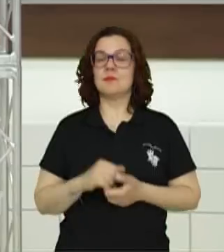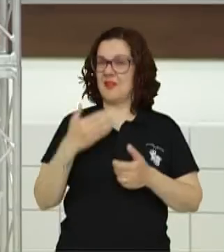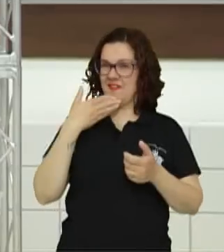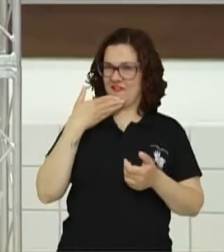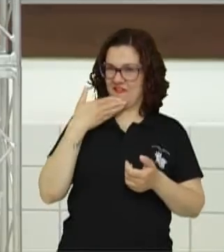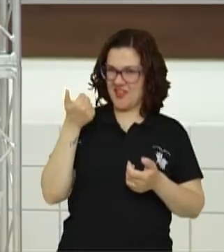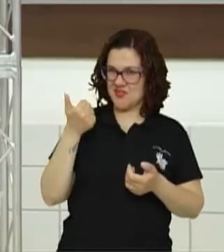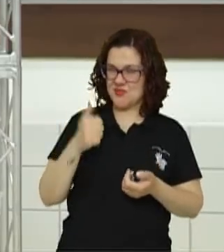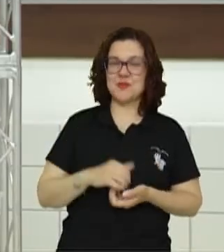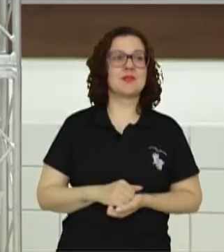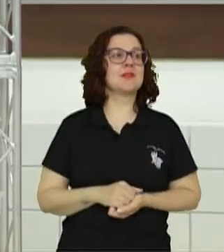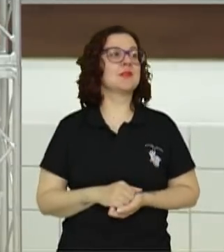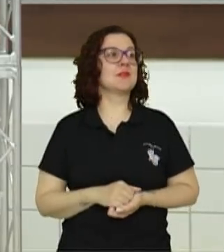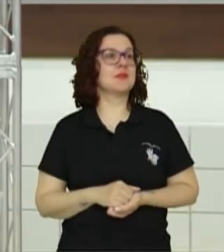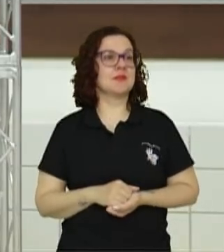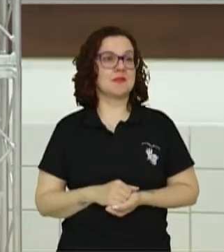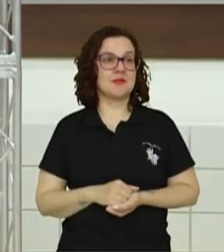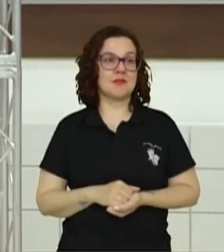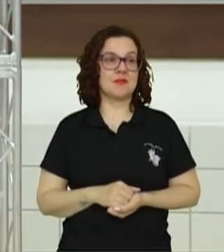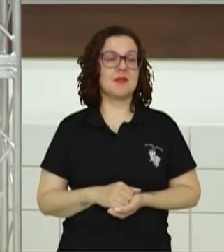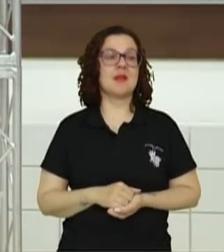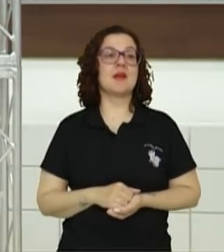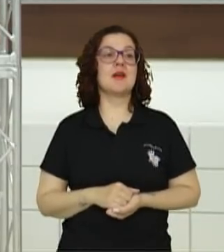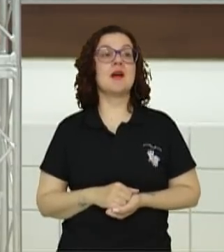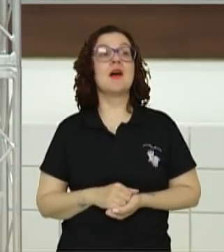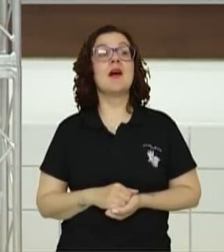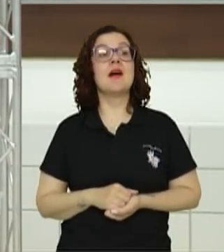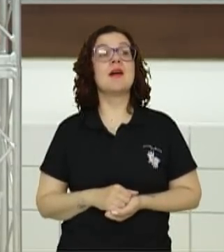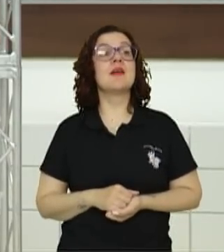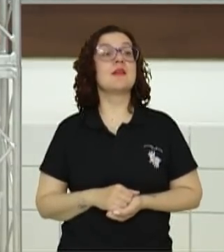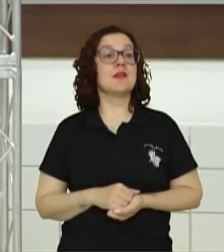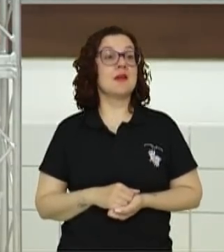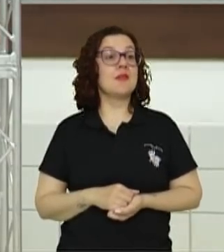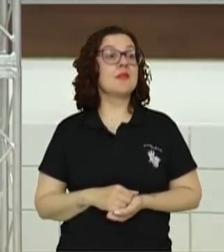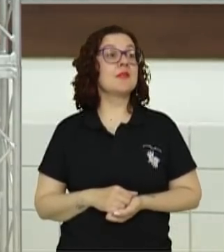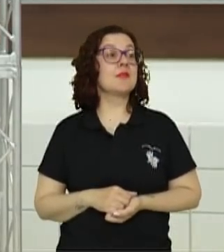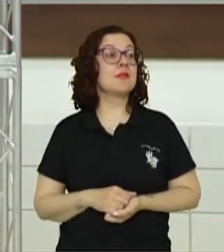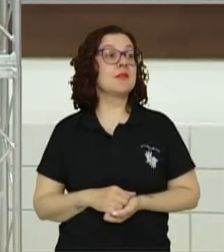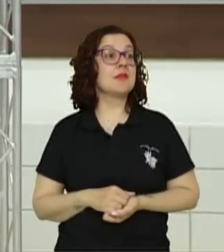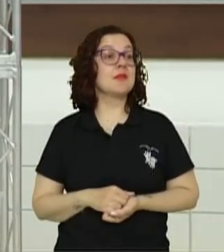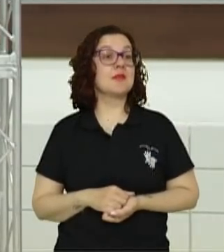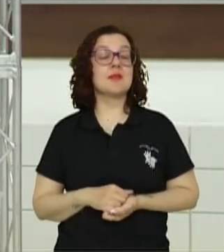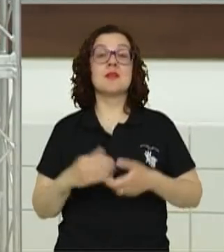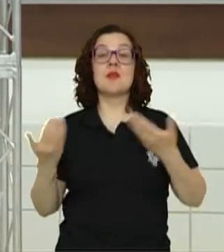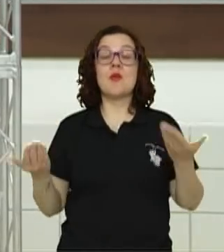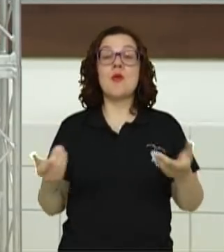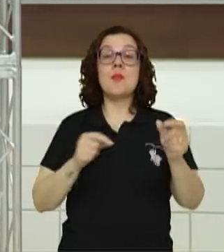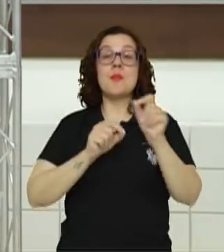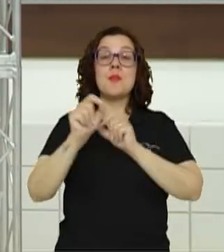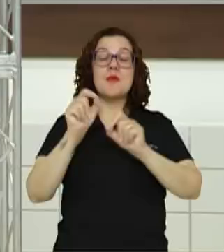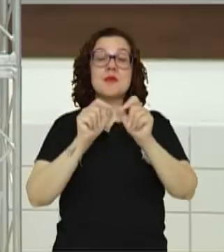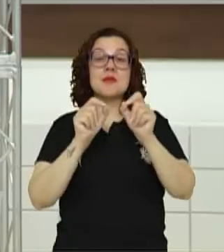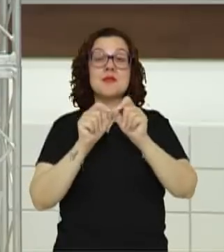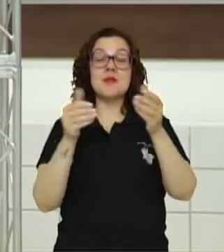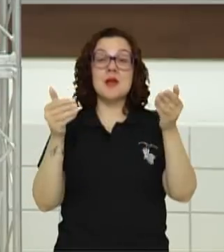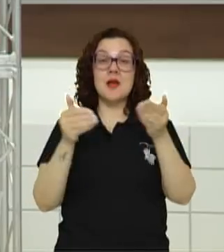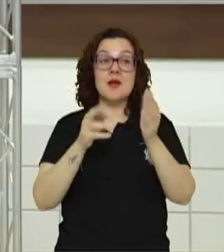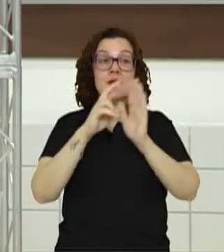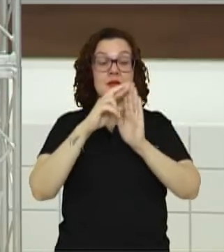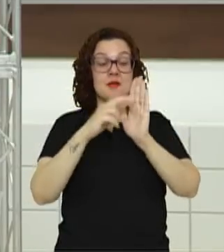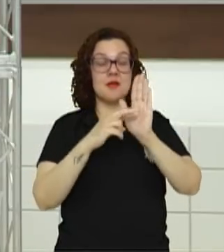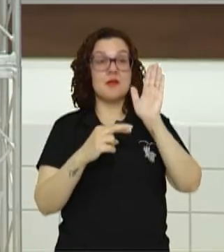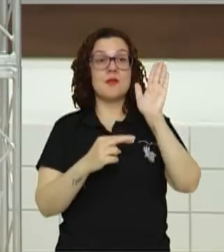Fácil? Tranquilo. Agora, vamos ver como é que a gente faz para resolver